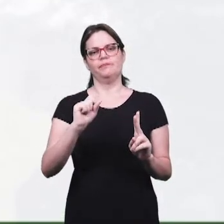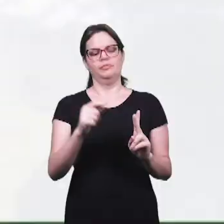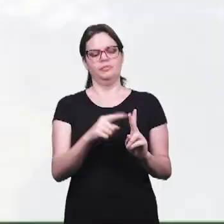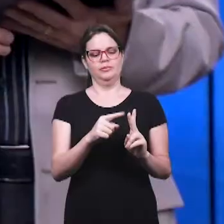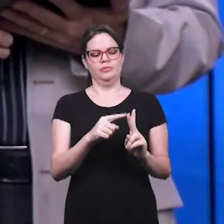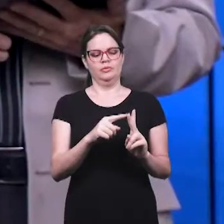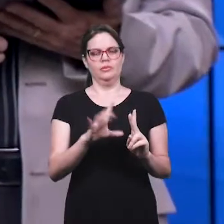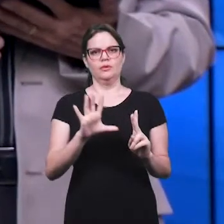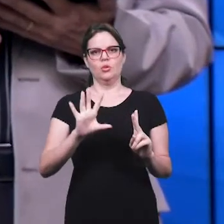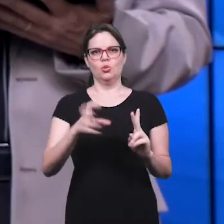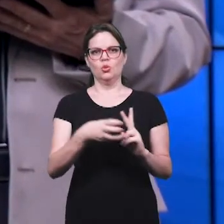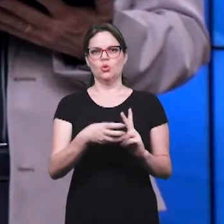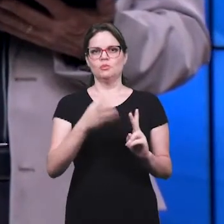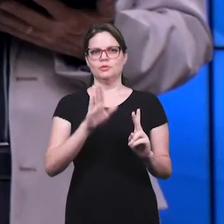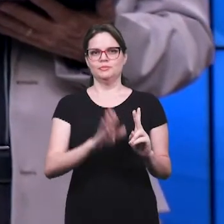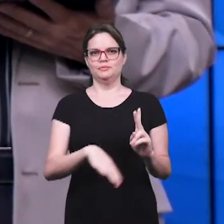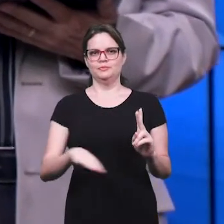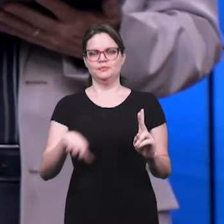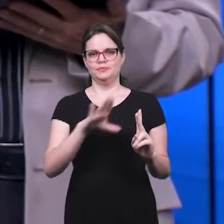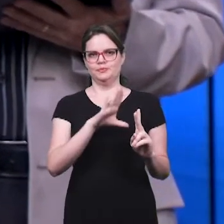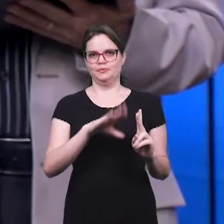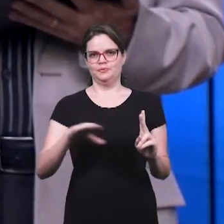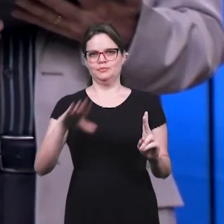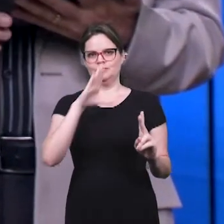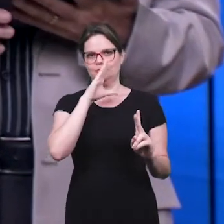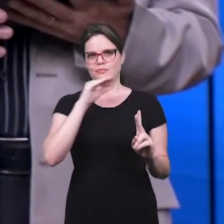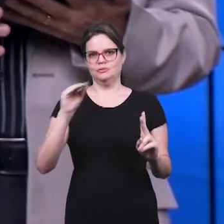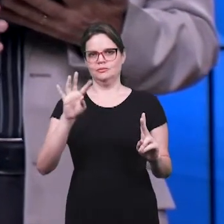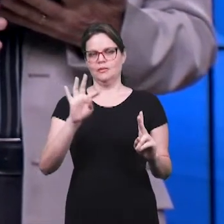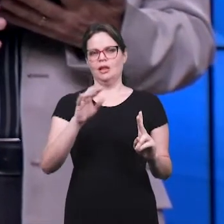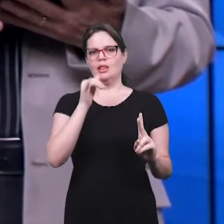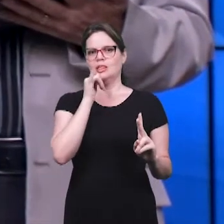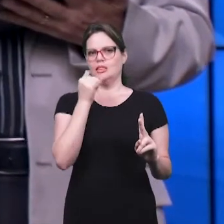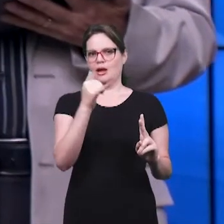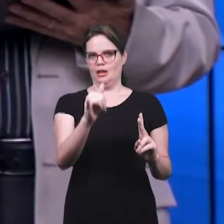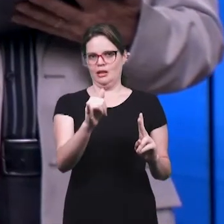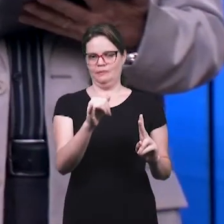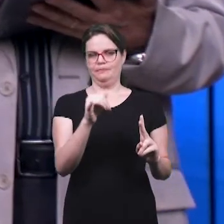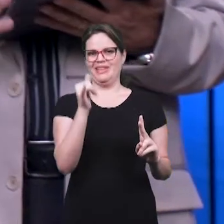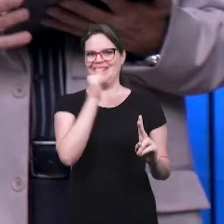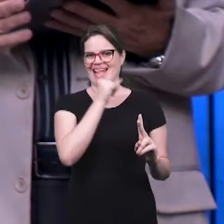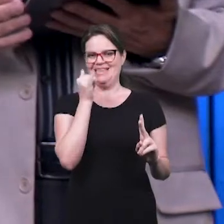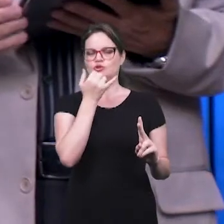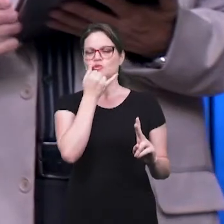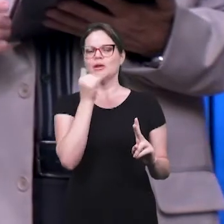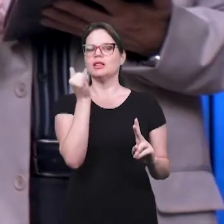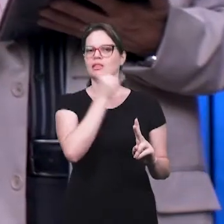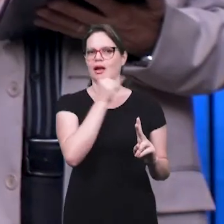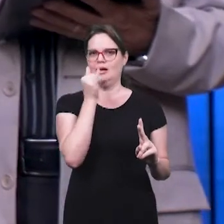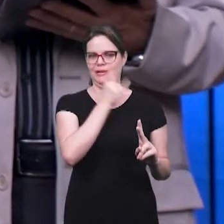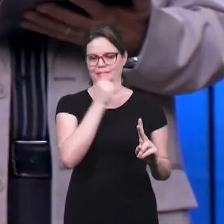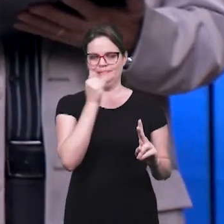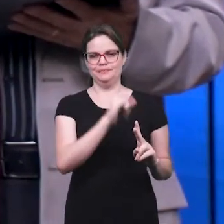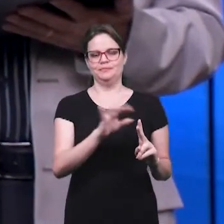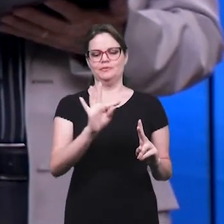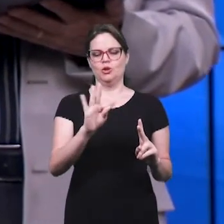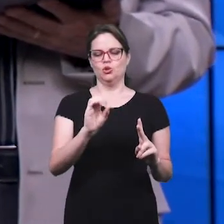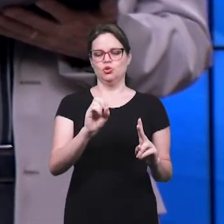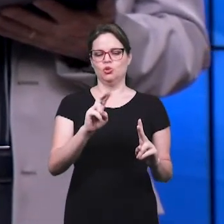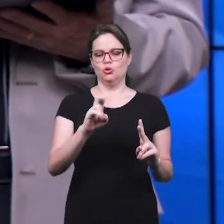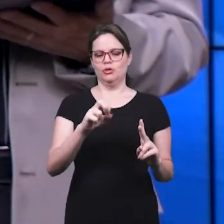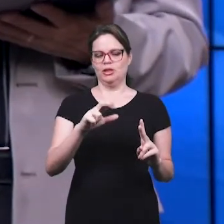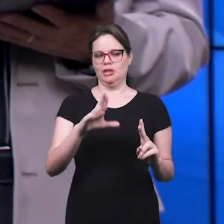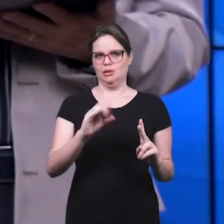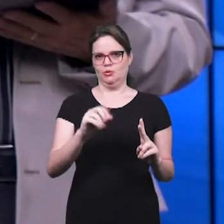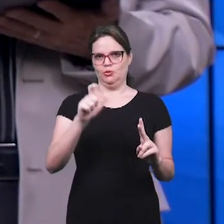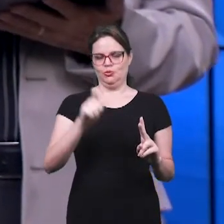dos nossos queridos, amados irmãos da nossa igreja lá em Torino, na Itália. Mais uma vez, estão eles aqui para apresentar o estudo